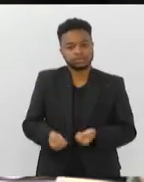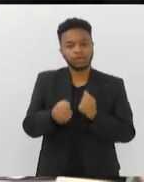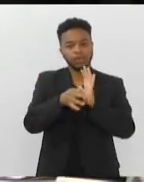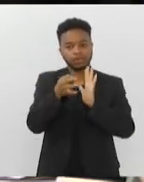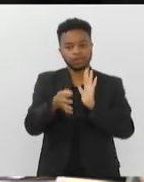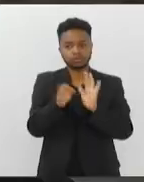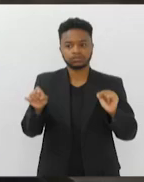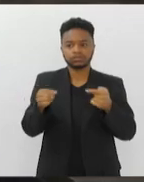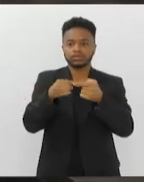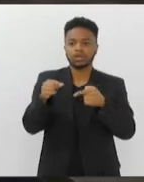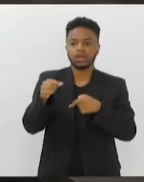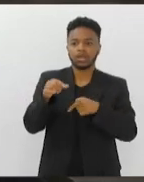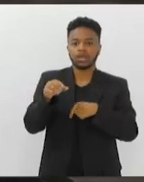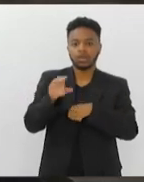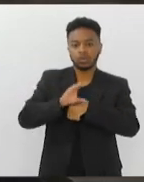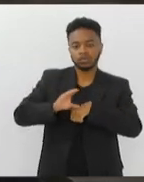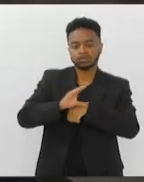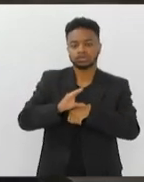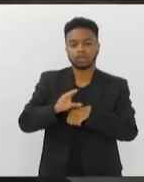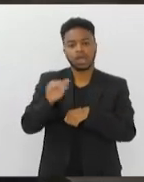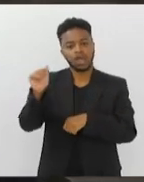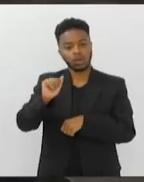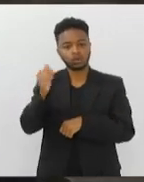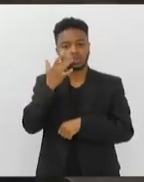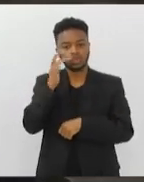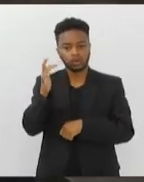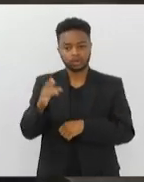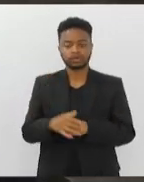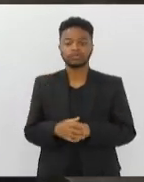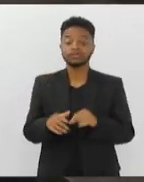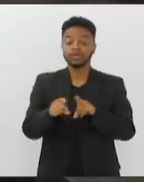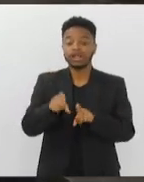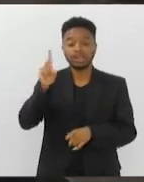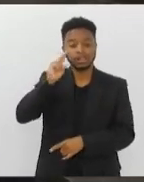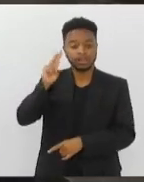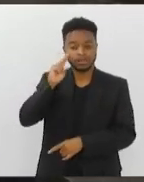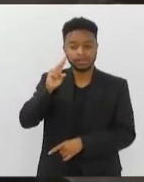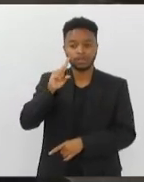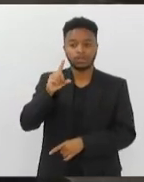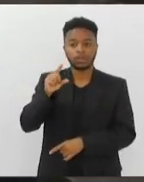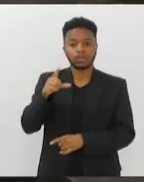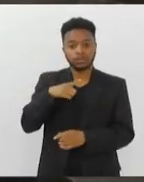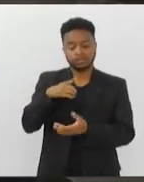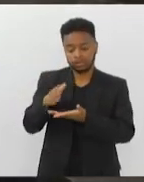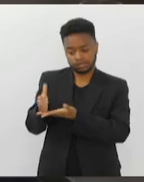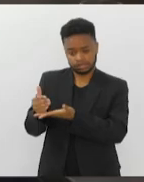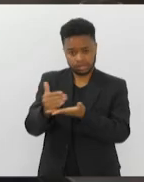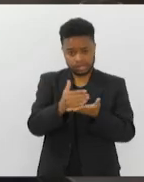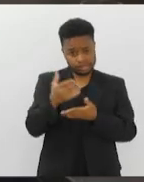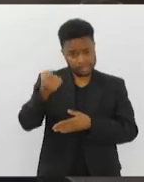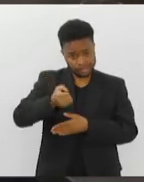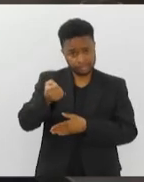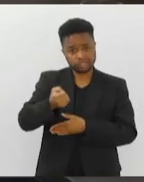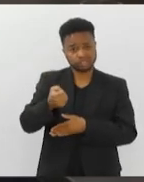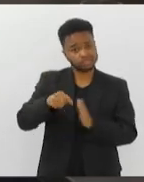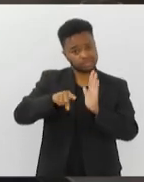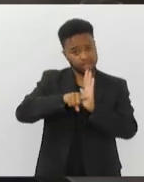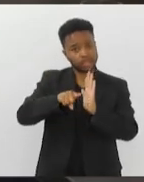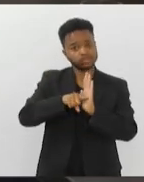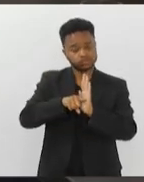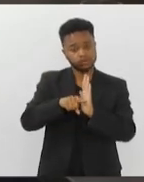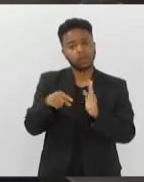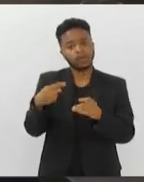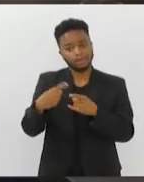agosto dourado. Lembrando que a gente está com banco de leite atuando no vermelho, né? A gente tem o desespero